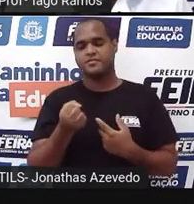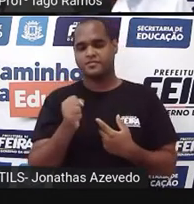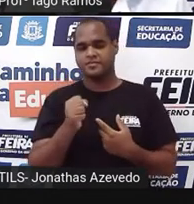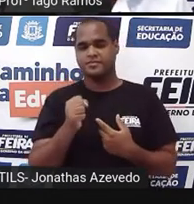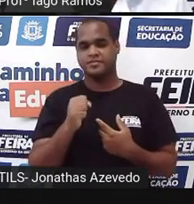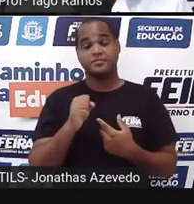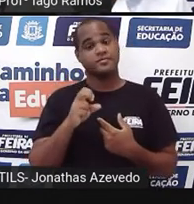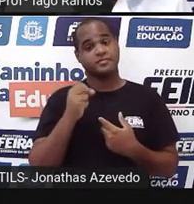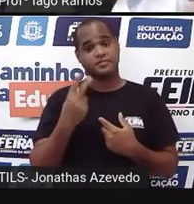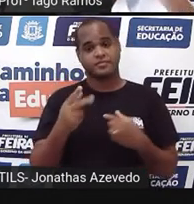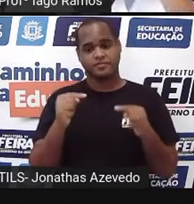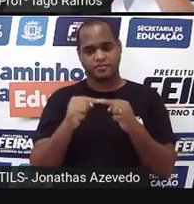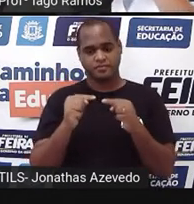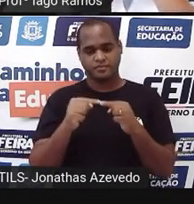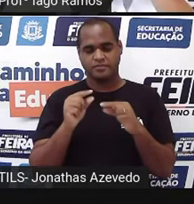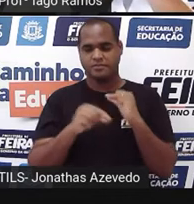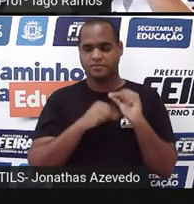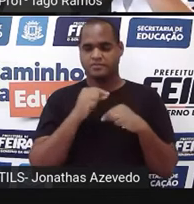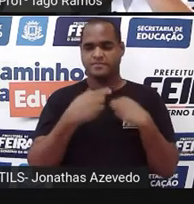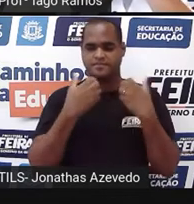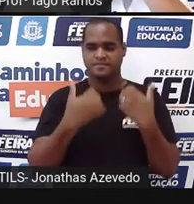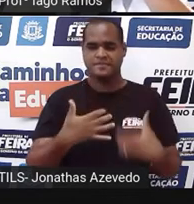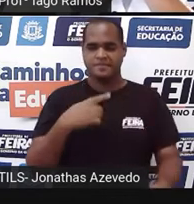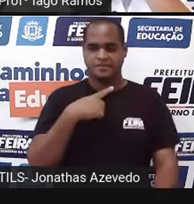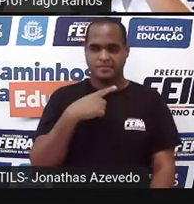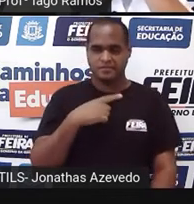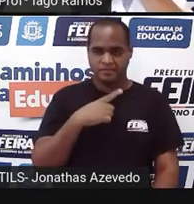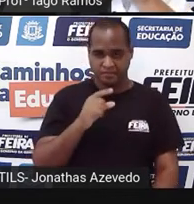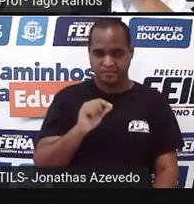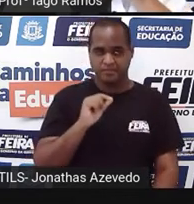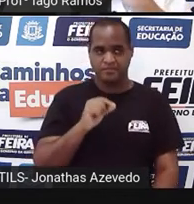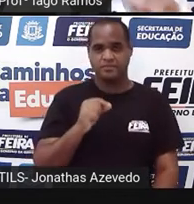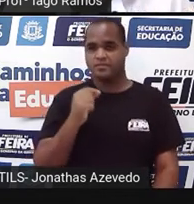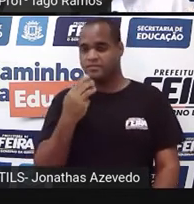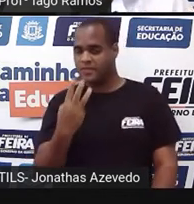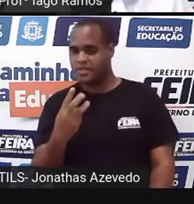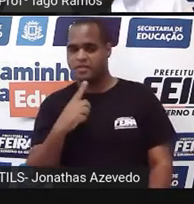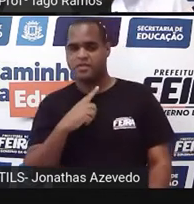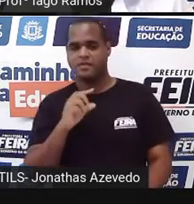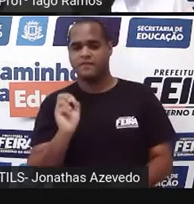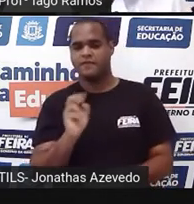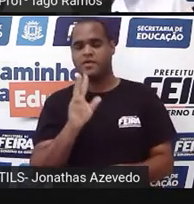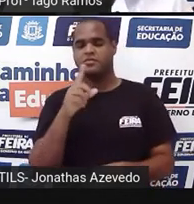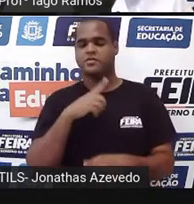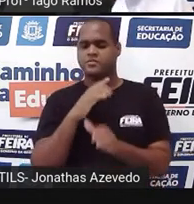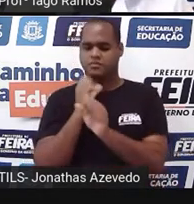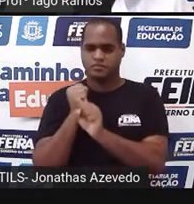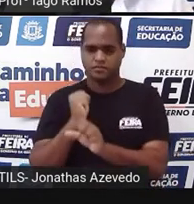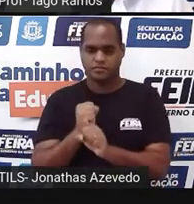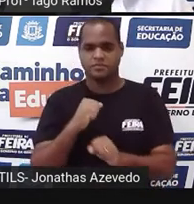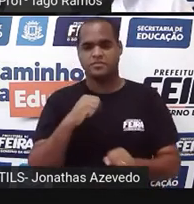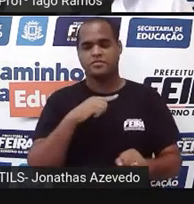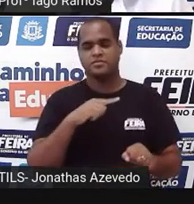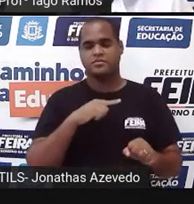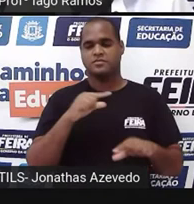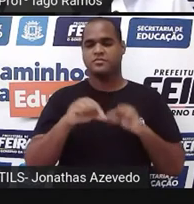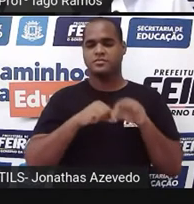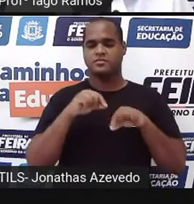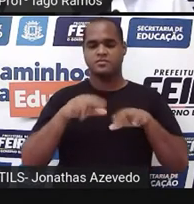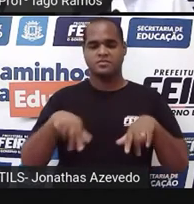ou seja né em três é o valor de x é a quantidade de cubos e tão foram três